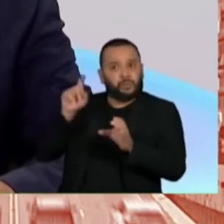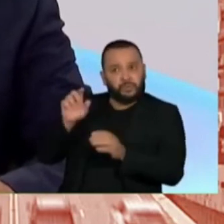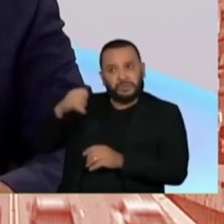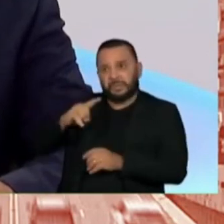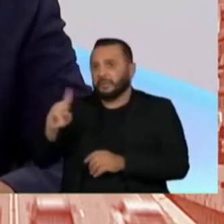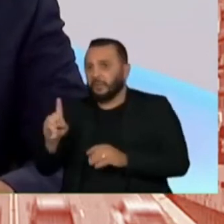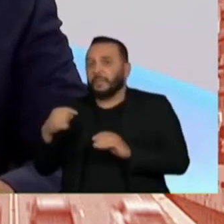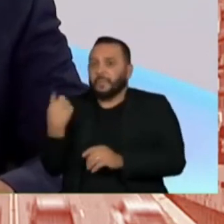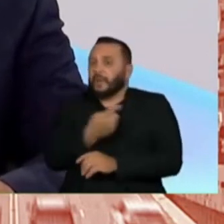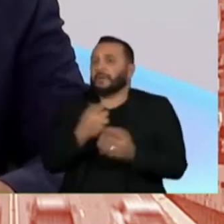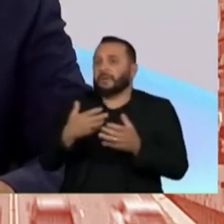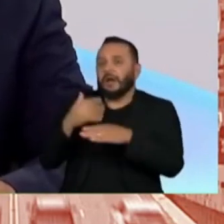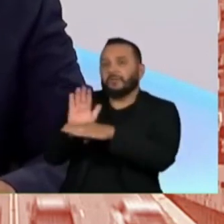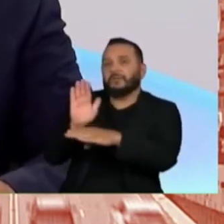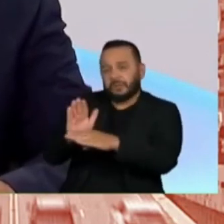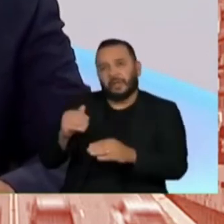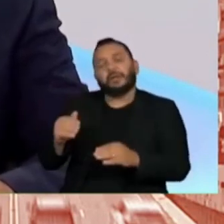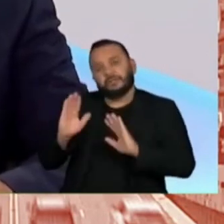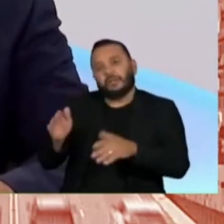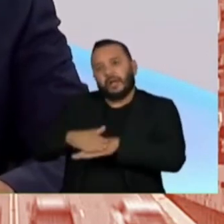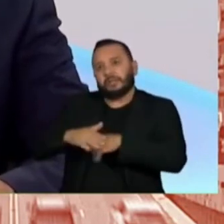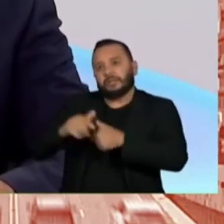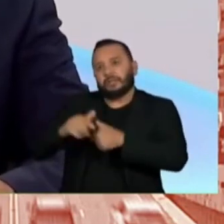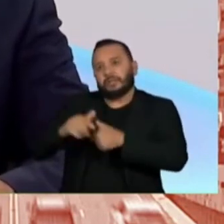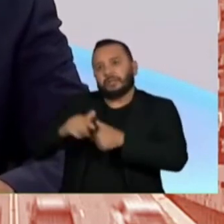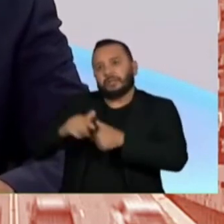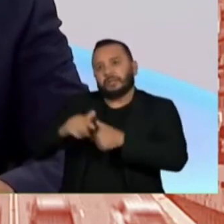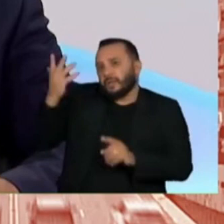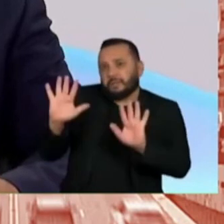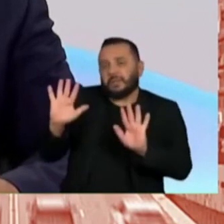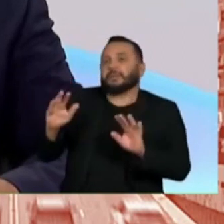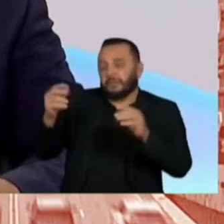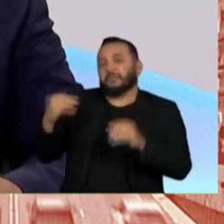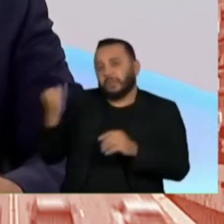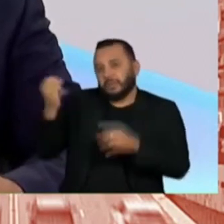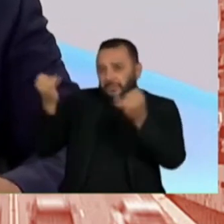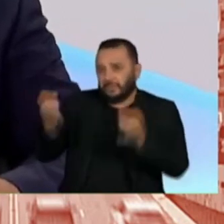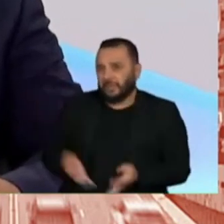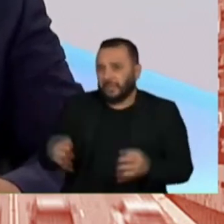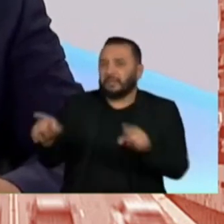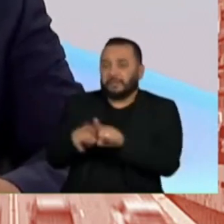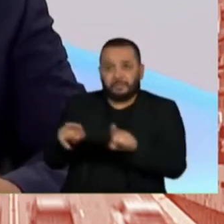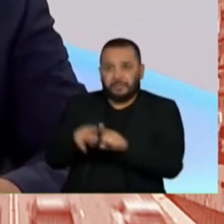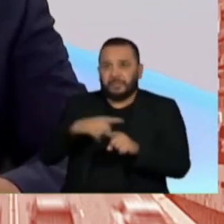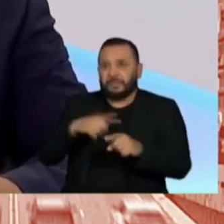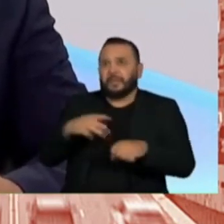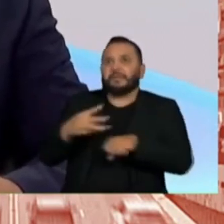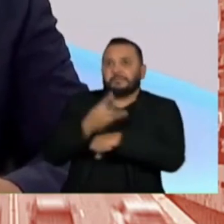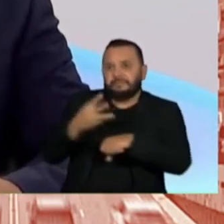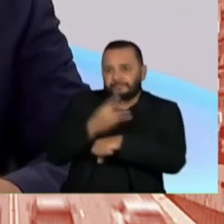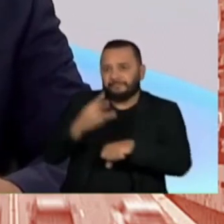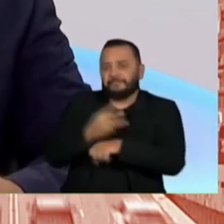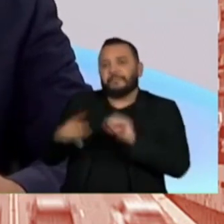uma reunião de industriais e banqueiros, eles mesmo falaram, não, tem que mexer nessa meta de inflação, essa meta de inflação é um absurdo e tem que mexer na